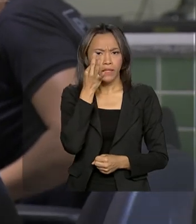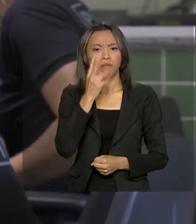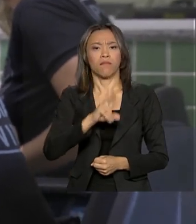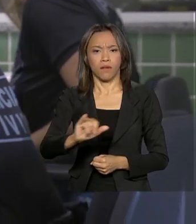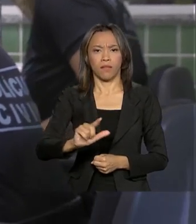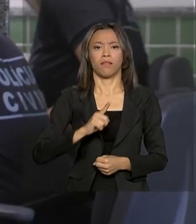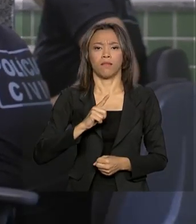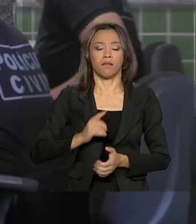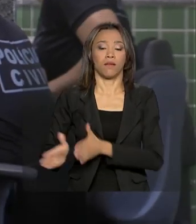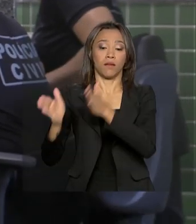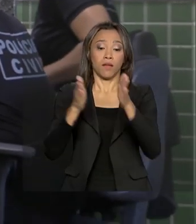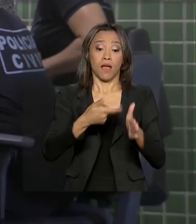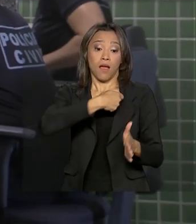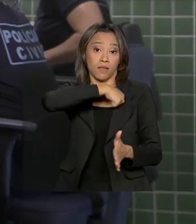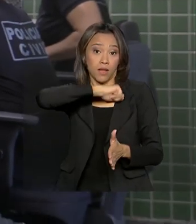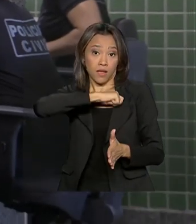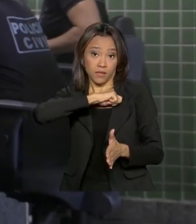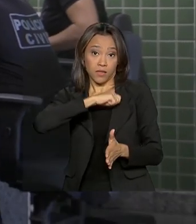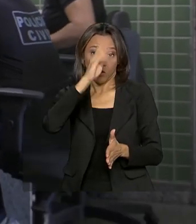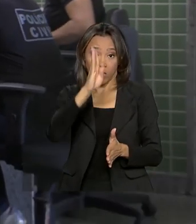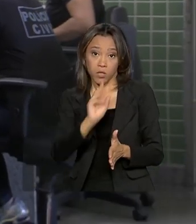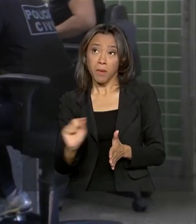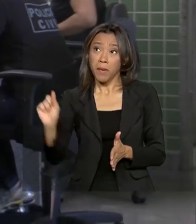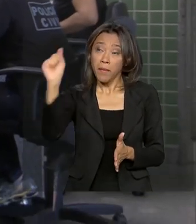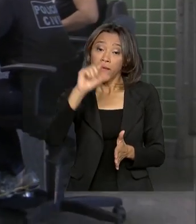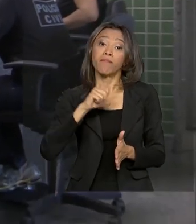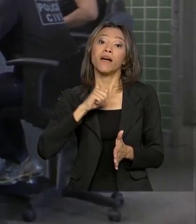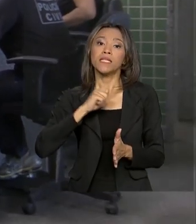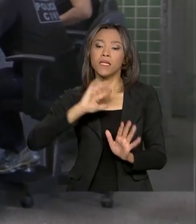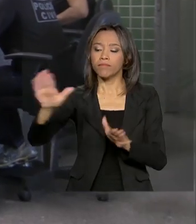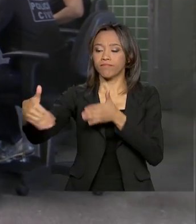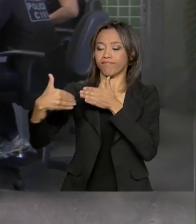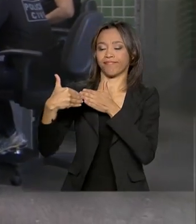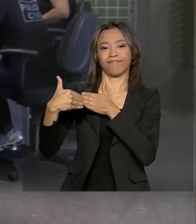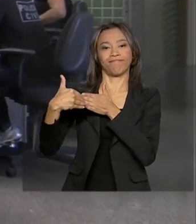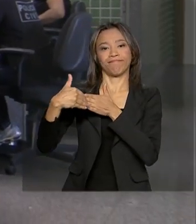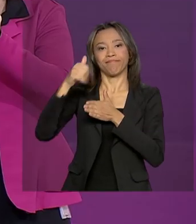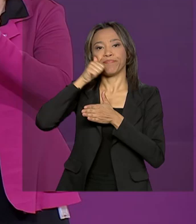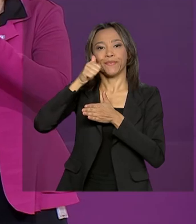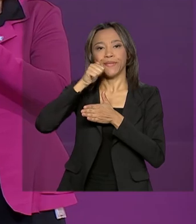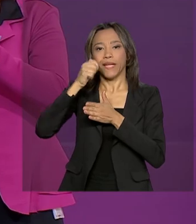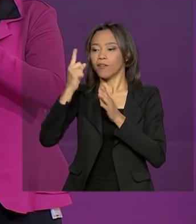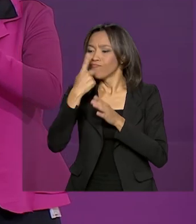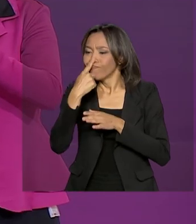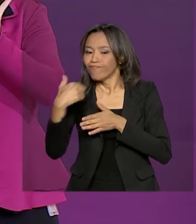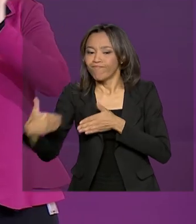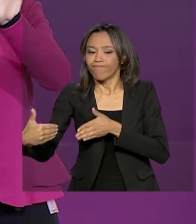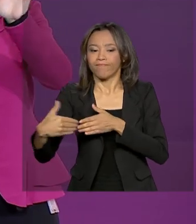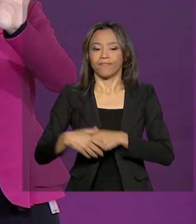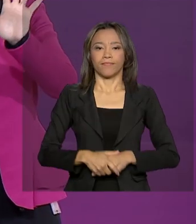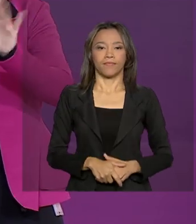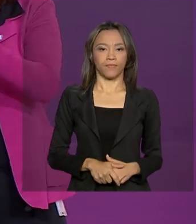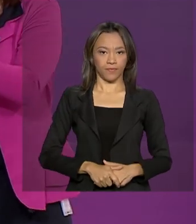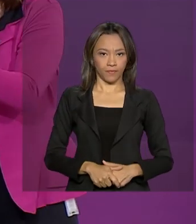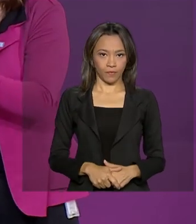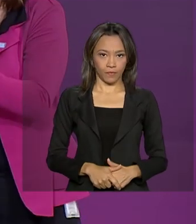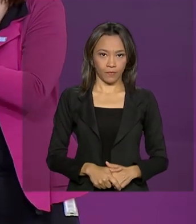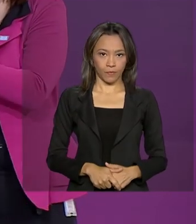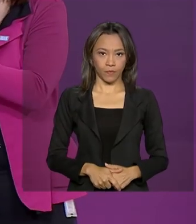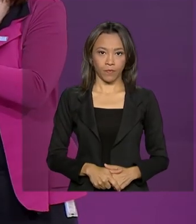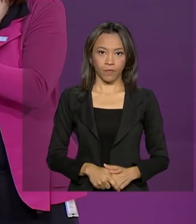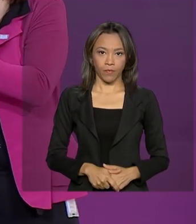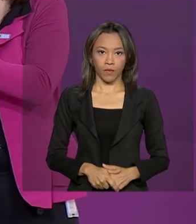todas as delegacias do país terão atendimento personalizado para mulheres. Nem que seja uma salinha pequenininha,